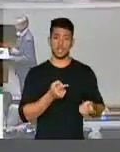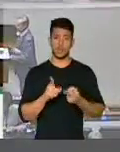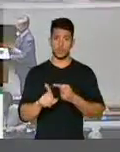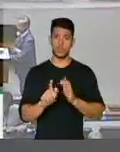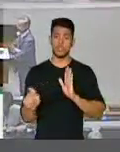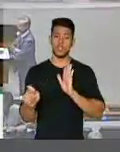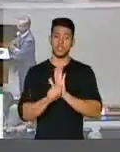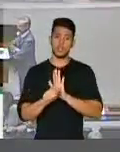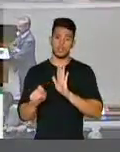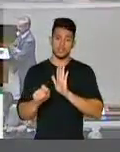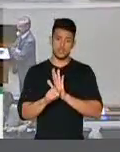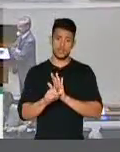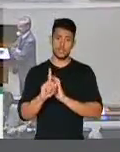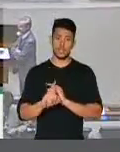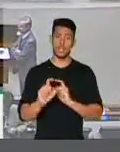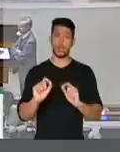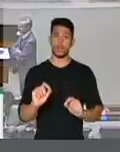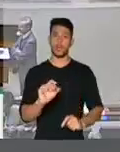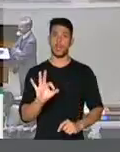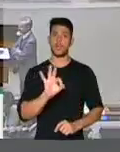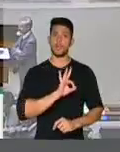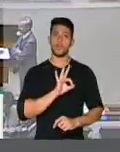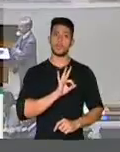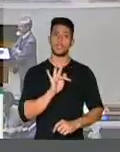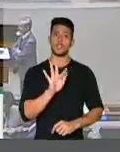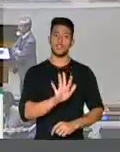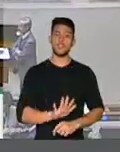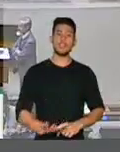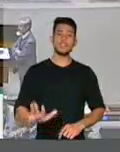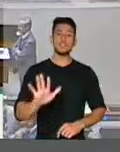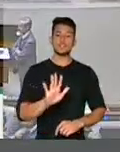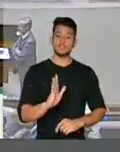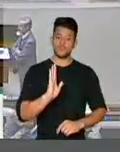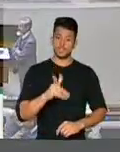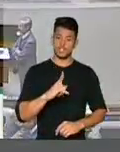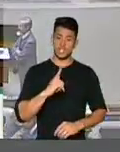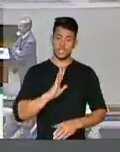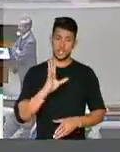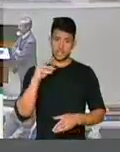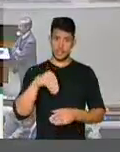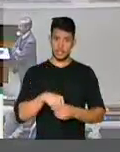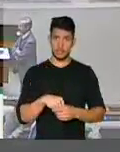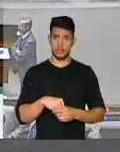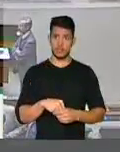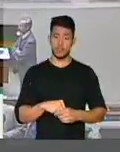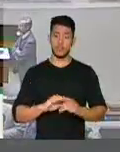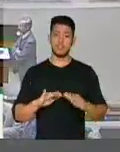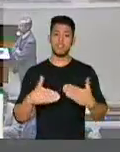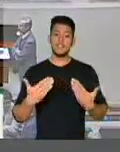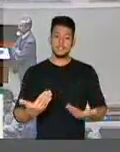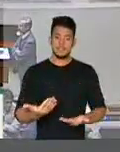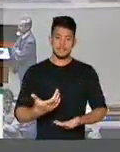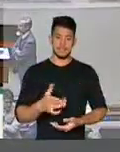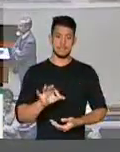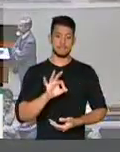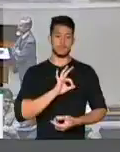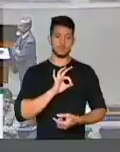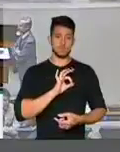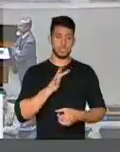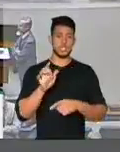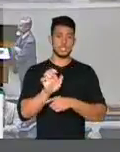de drogas no Brasil é a Polícia Federal. Ela já está no sistema. E as polícias